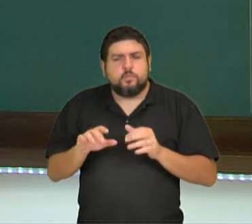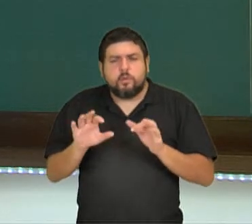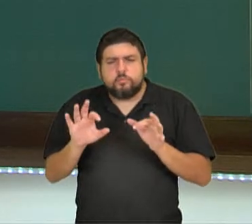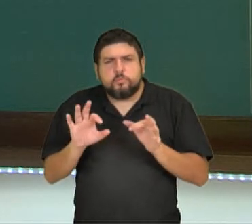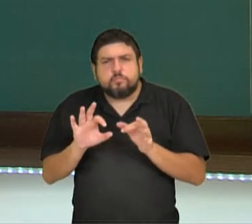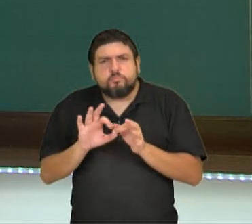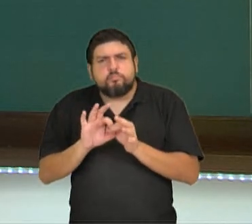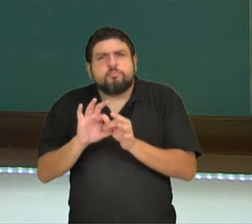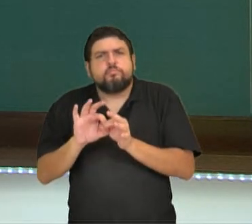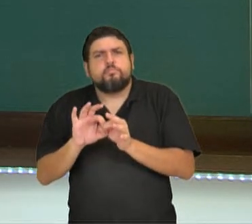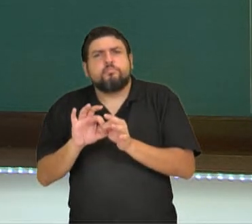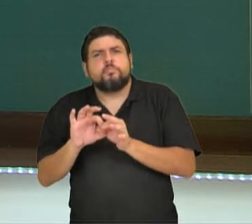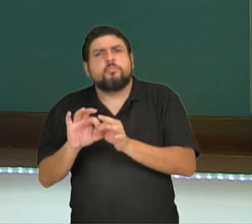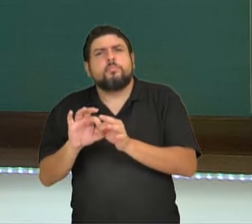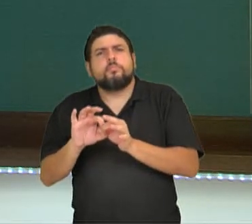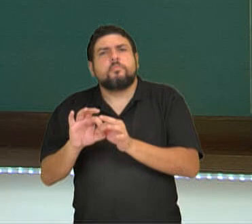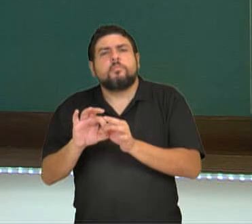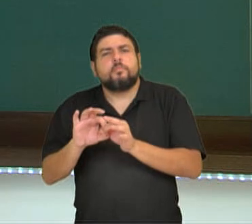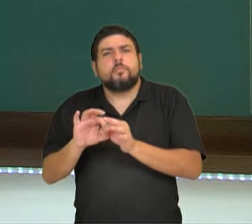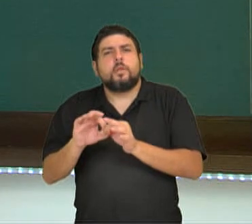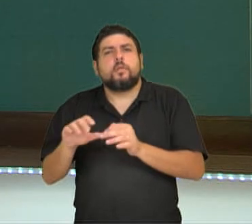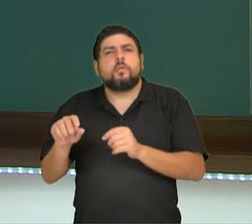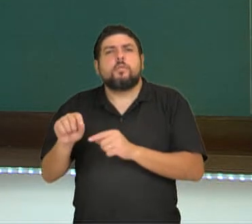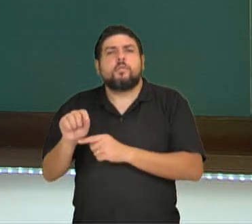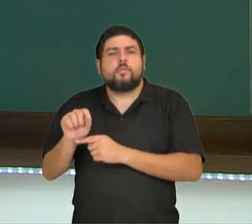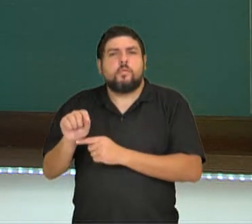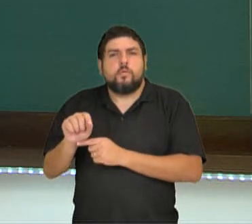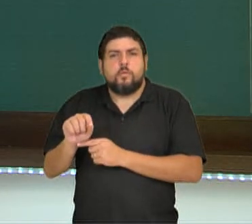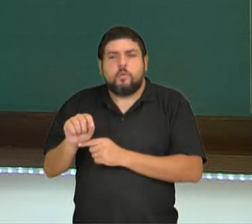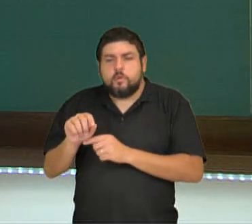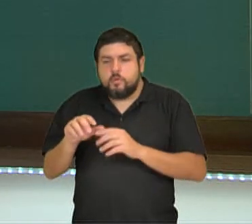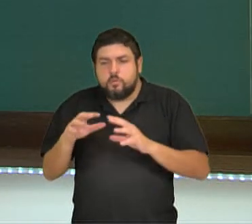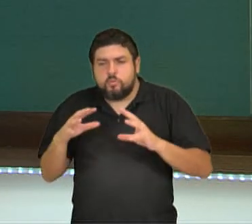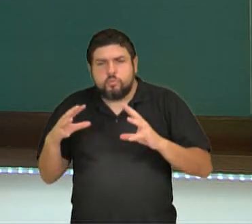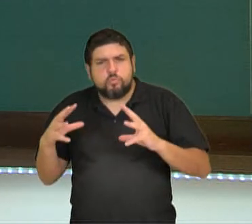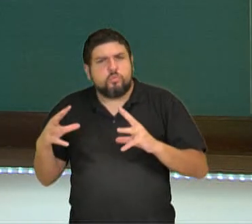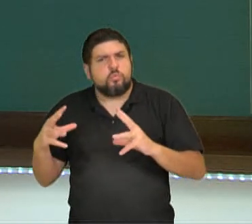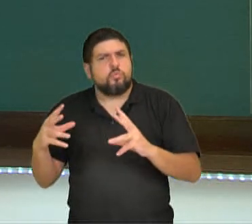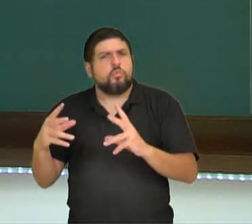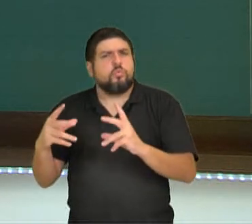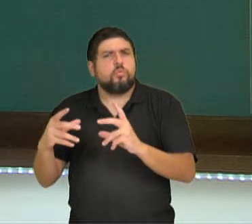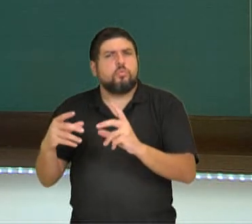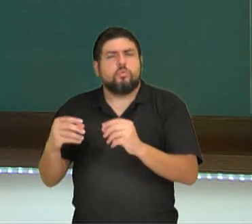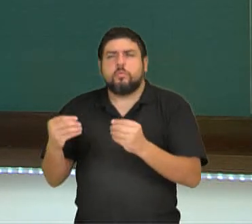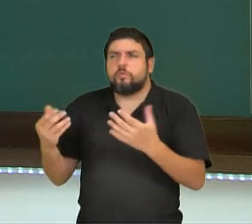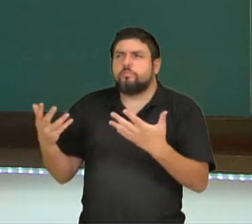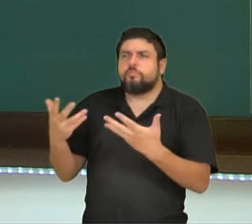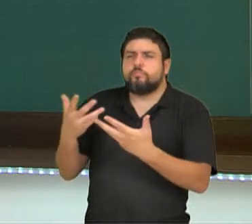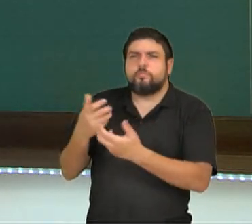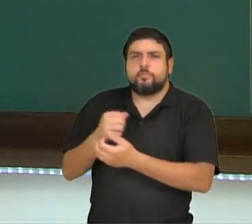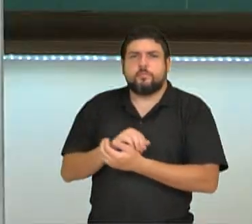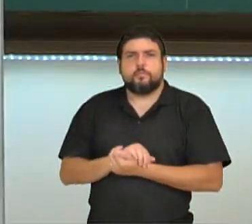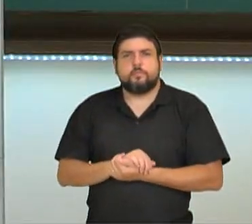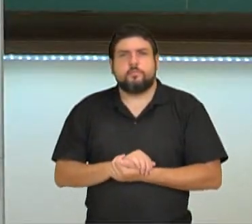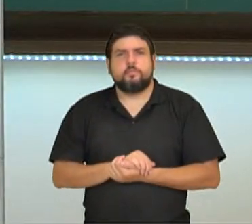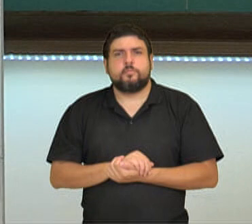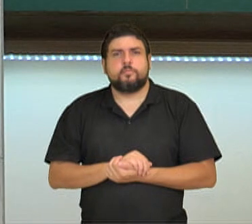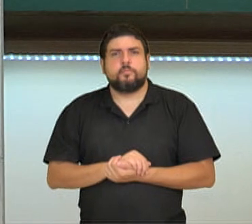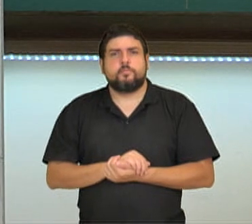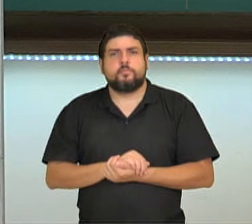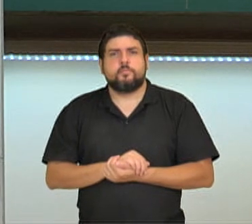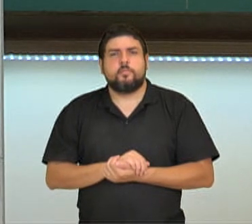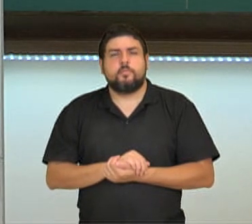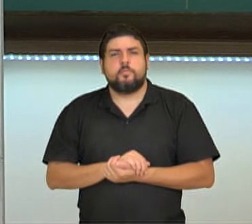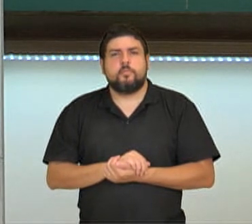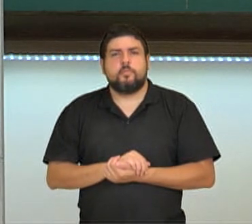de ligação entre todos os que estão envolvidos nessa roda. Então, se